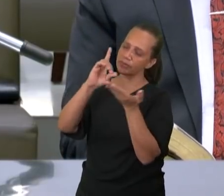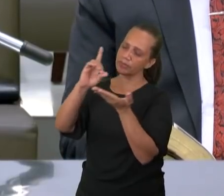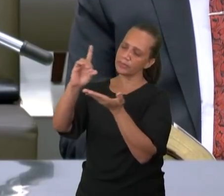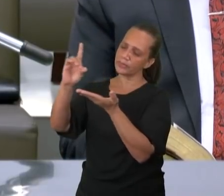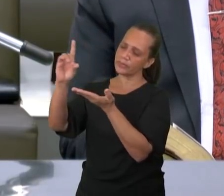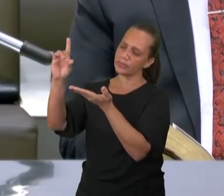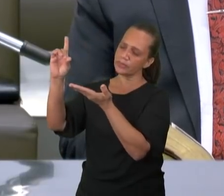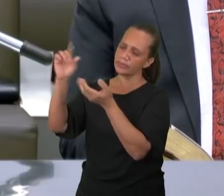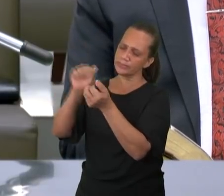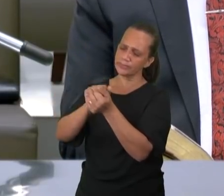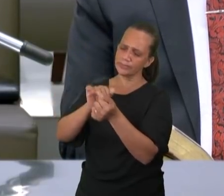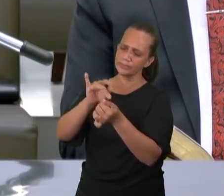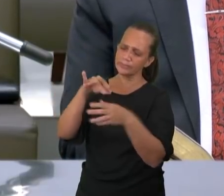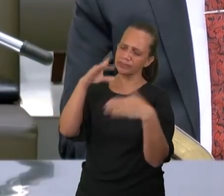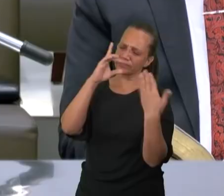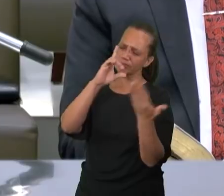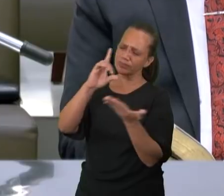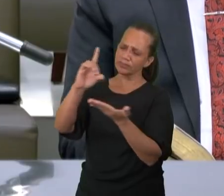Glória a Deus.